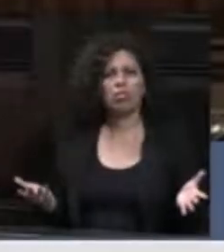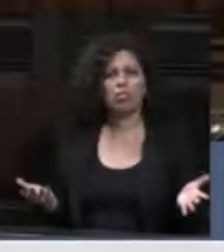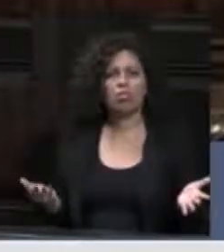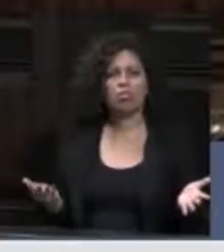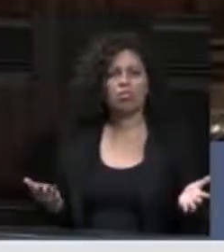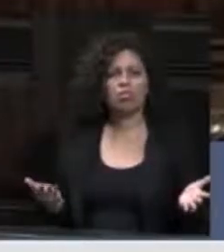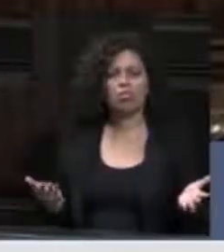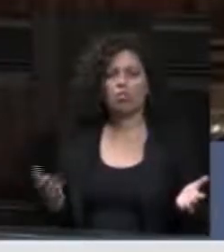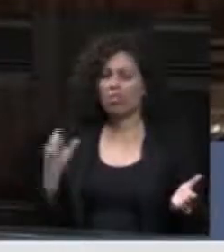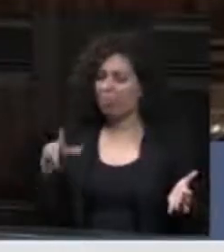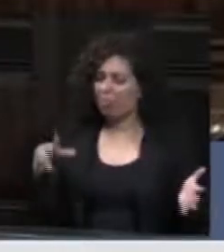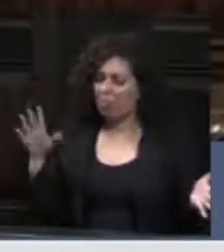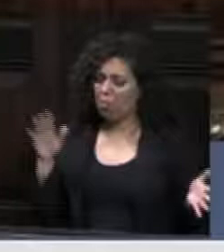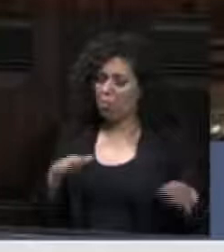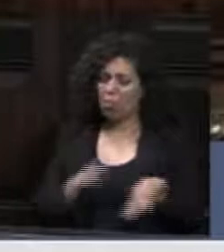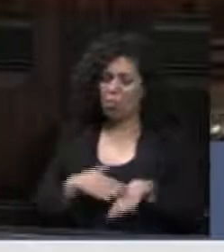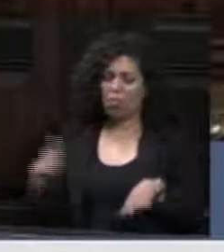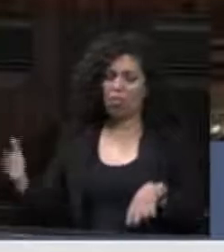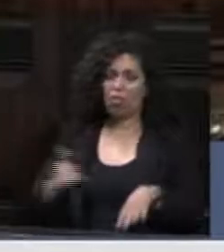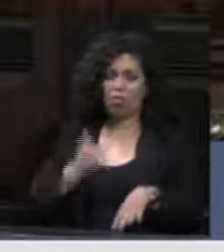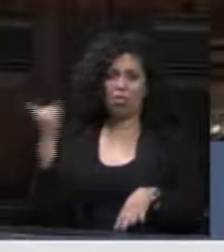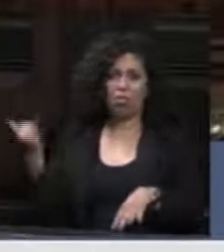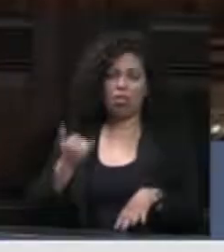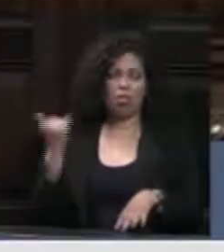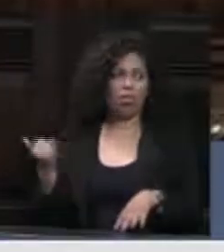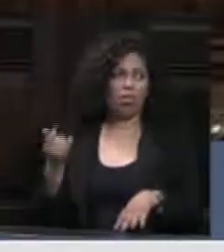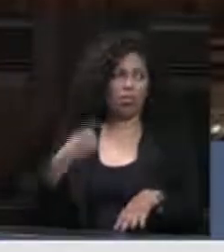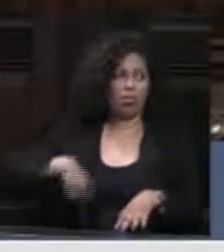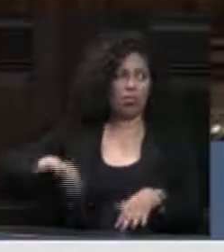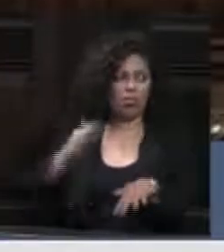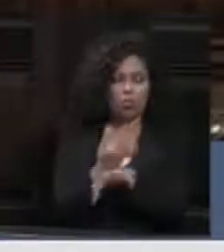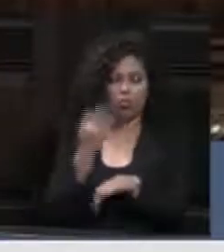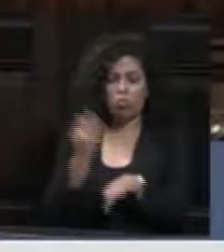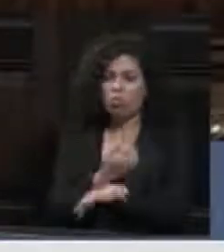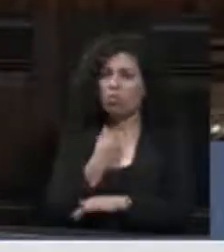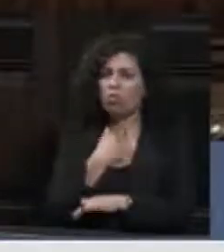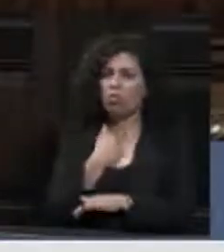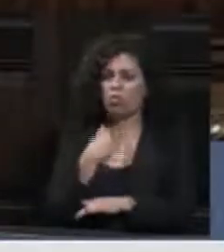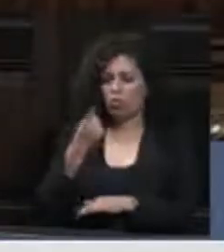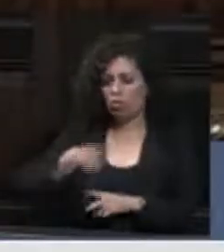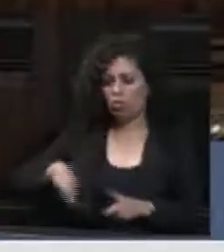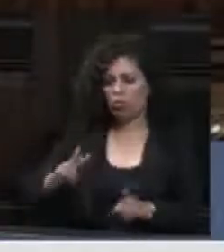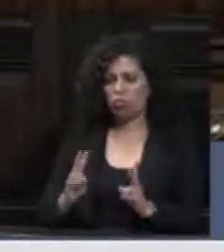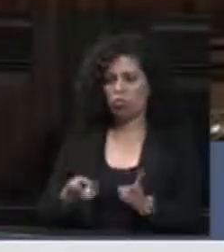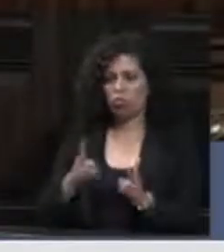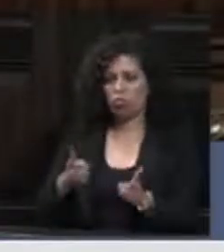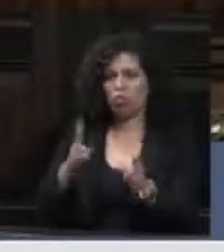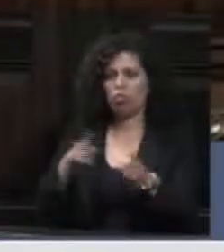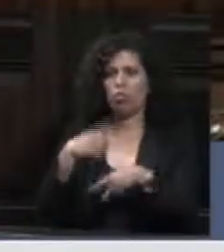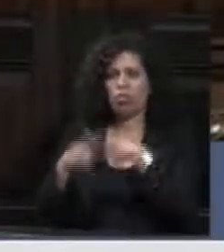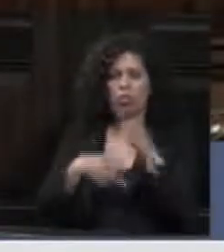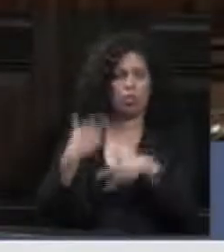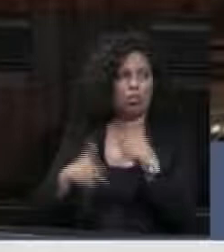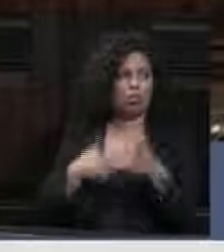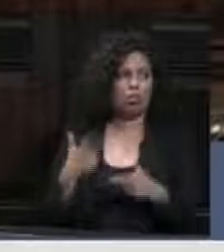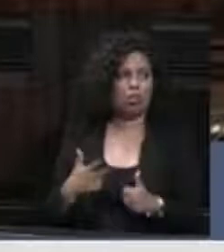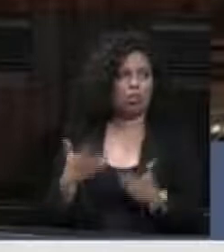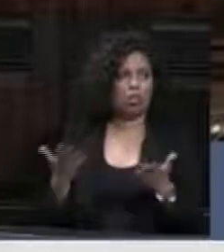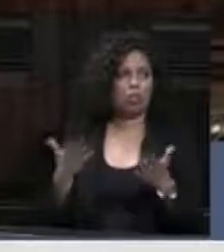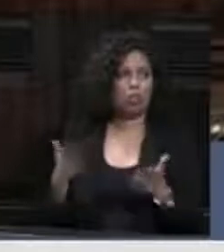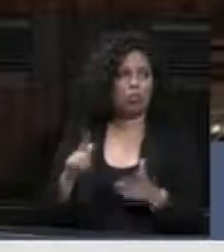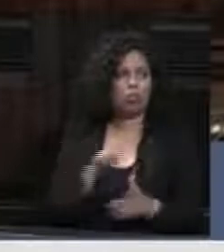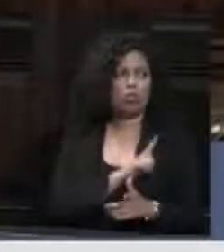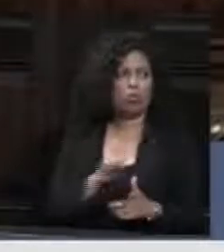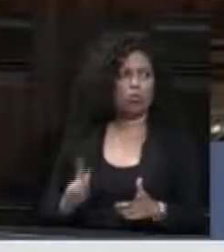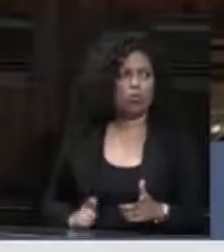institucional absolutamente inaceitável, que nós vamos aqui continuar denunciando. Portanto, exigimos que o governo do